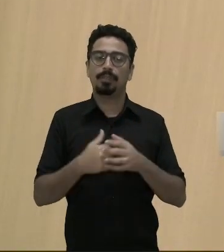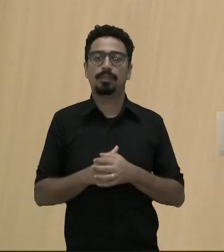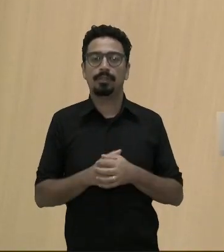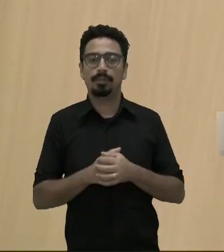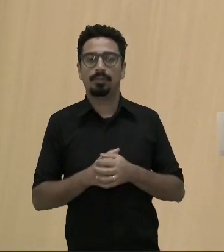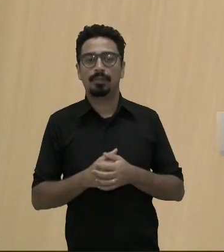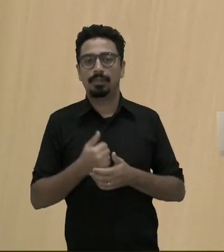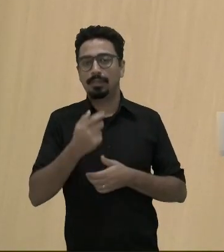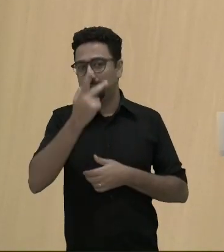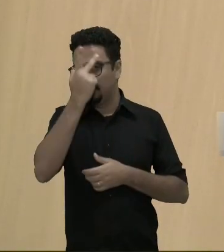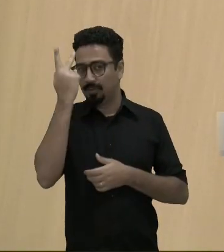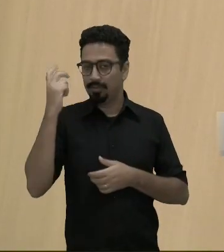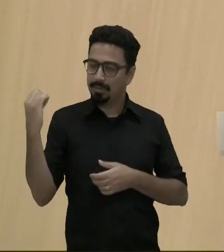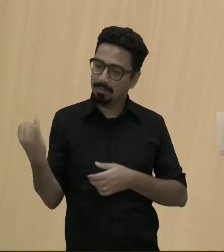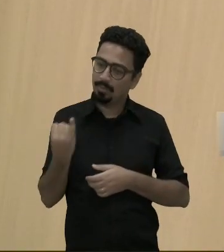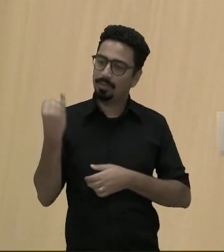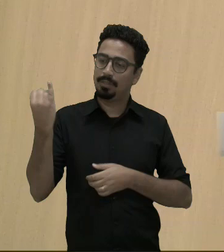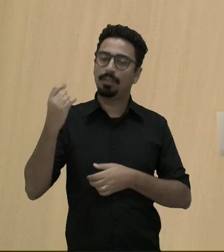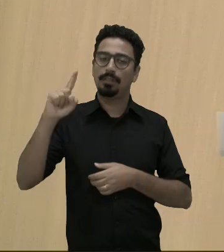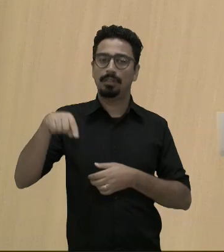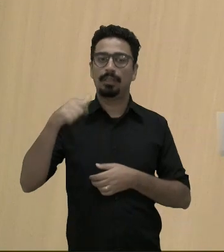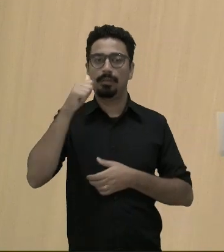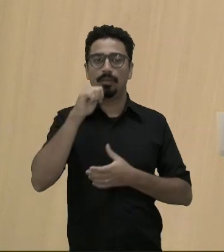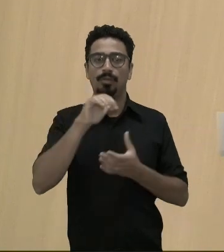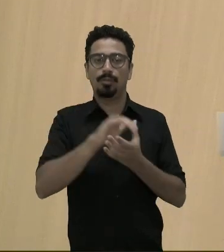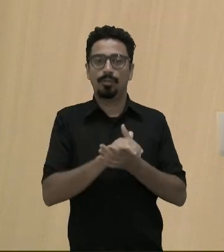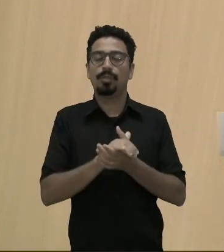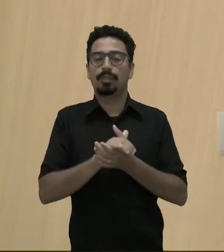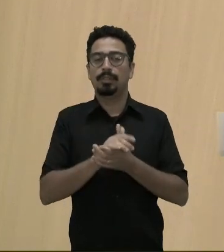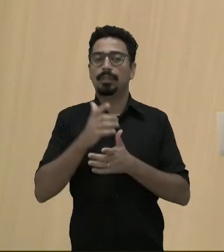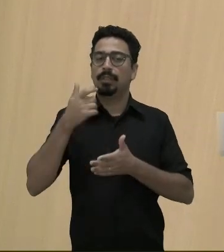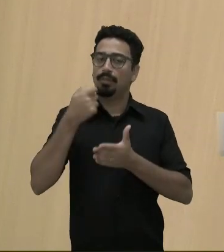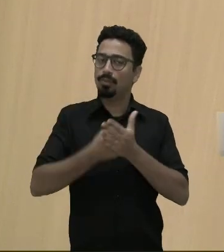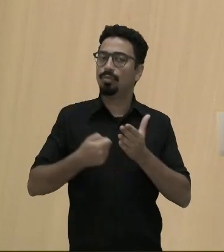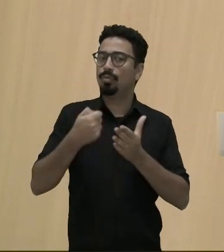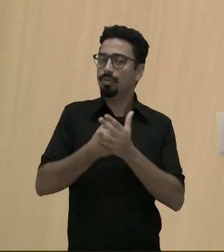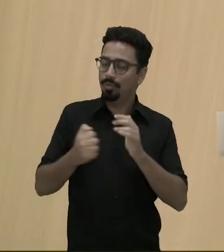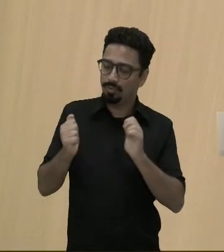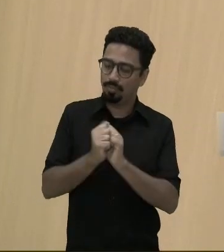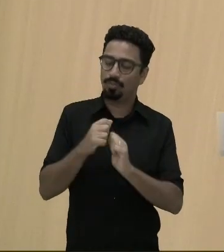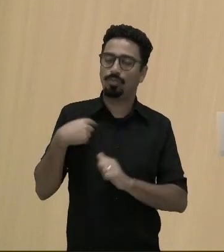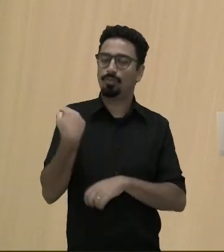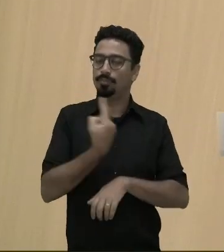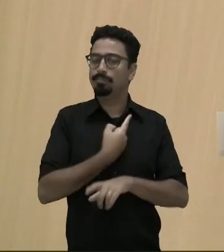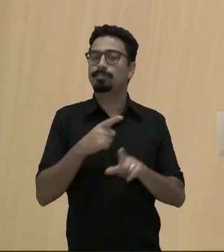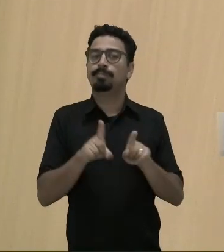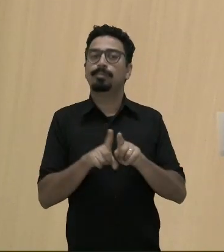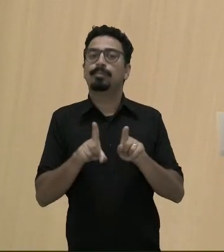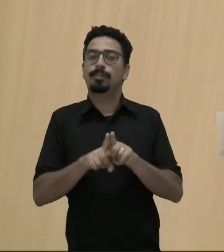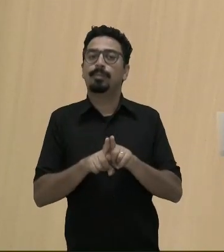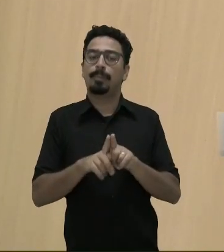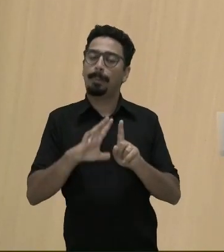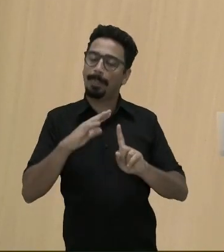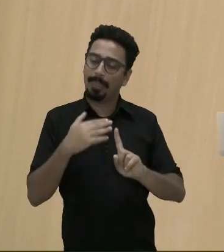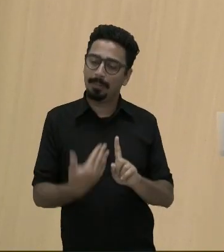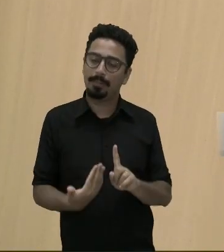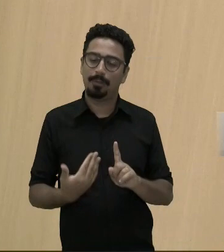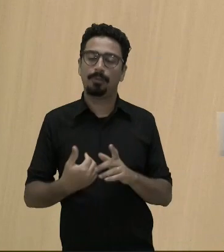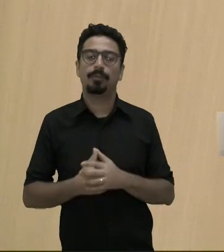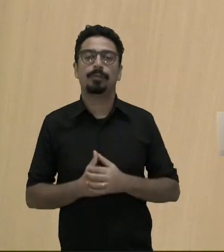mais importante que é ali, que é a minha esposa, batalhadora junto conosco, trabalhando. E é uma honra muito grande e